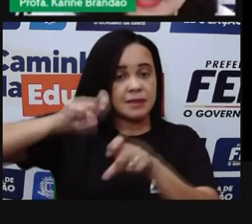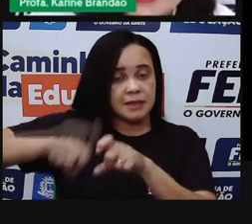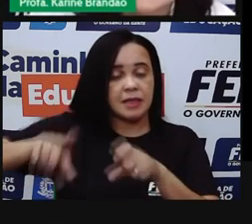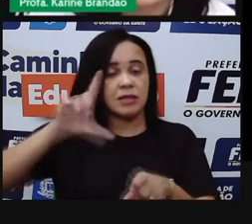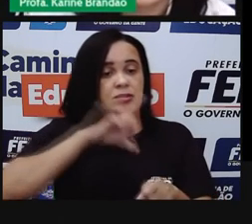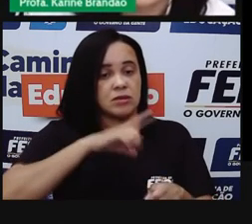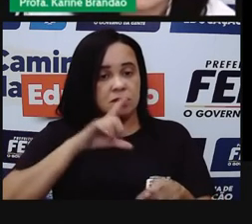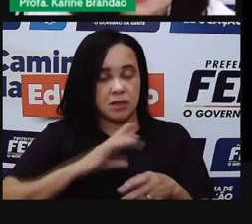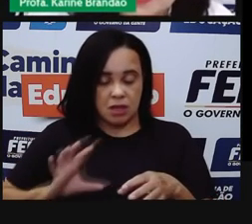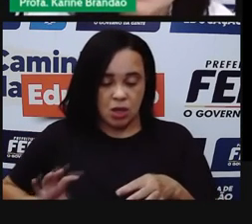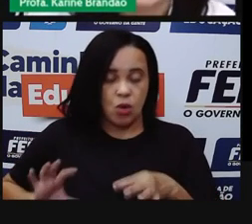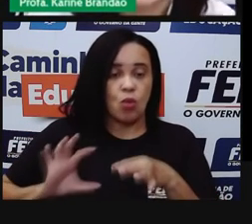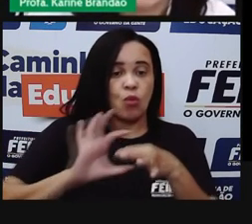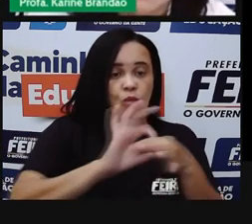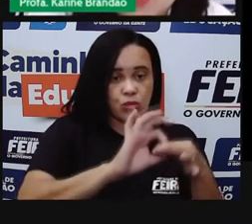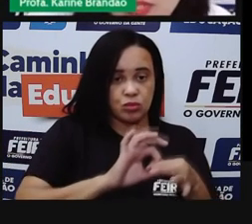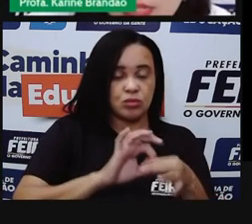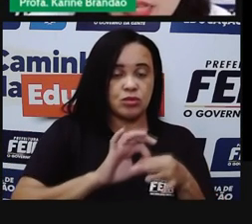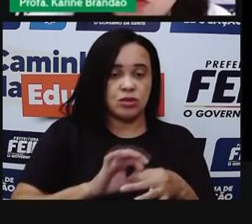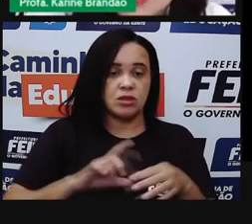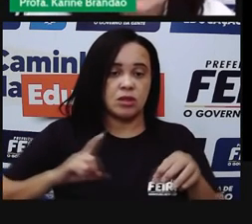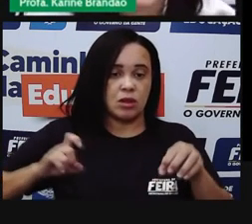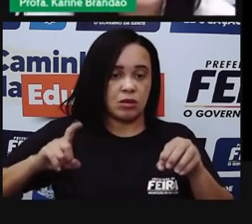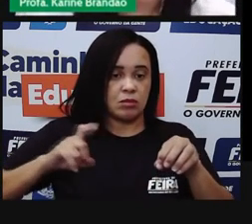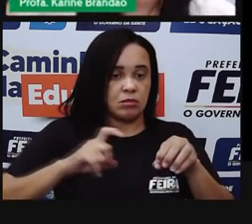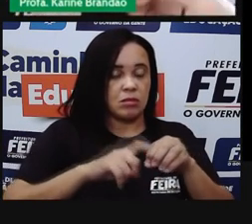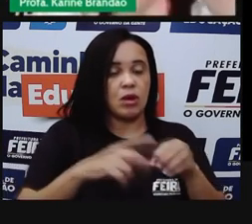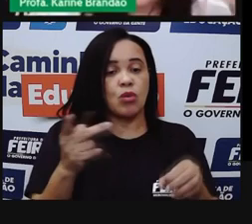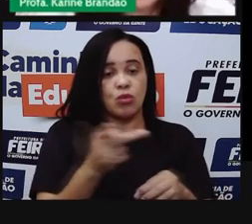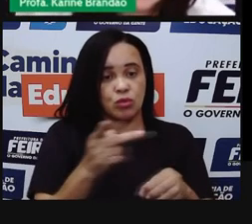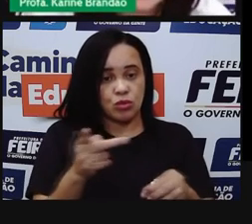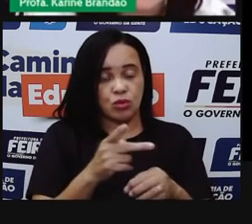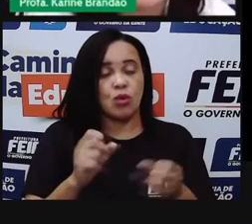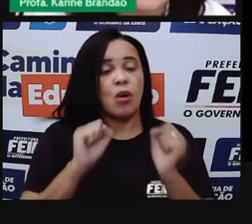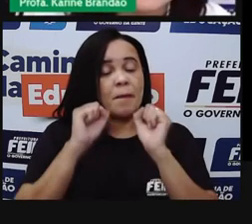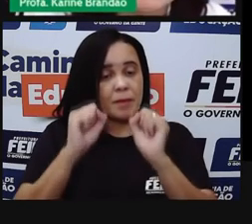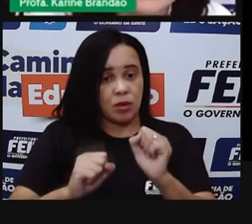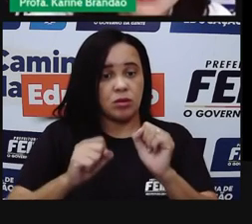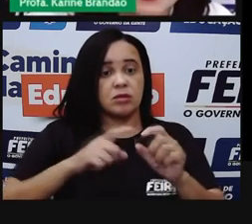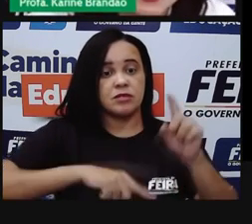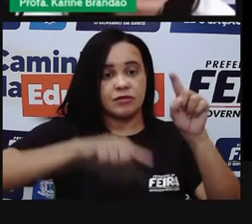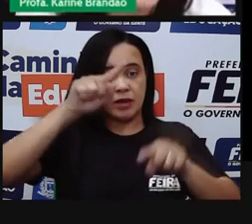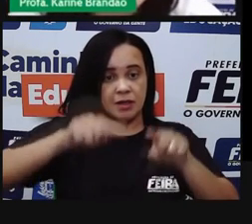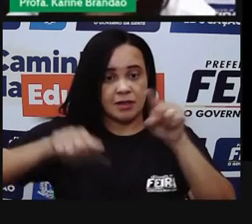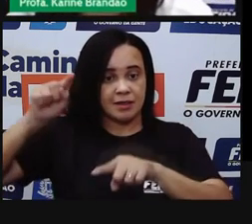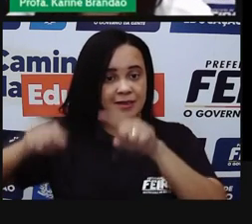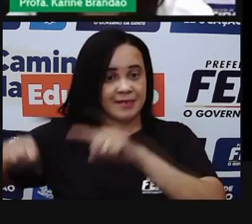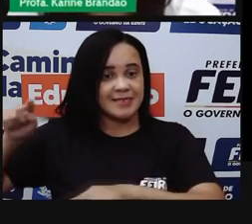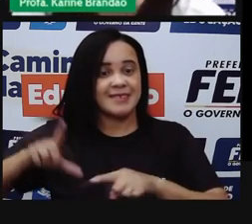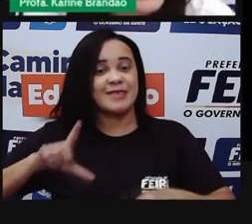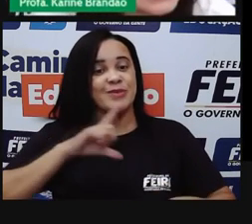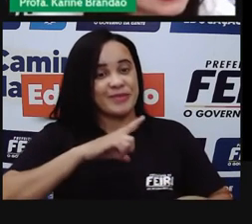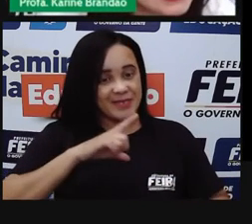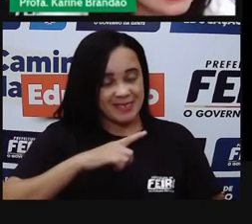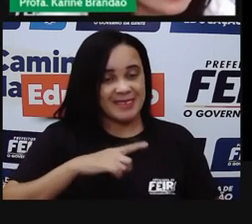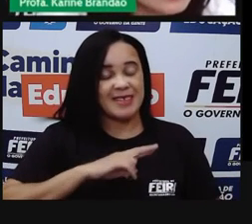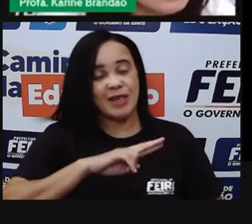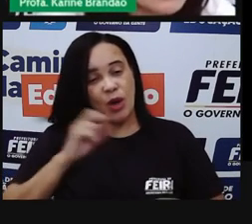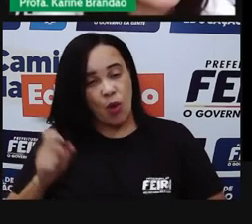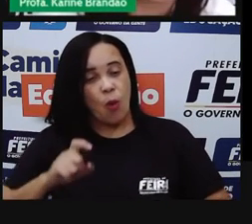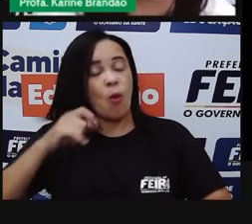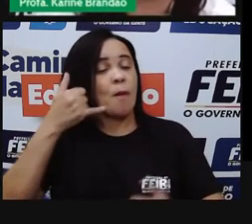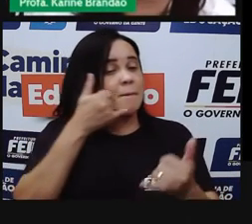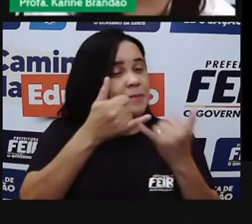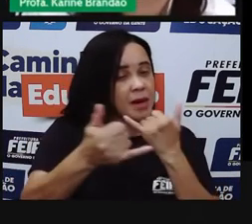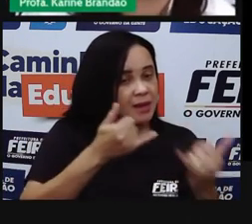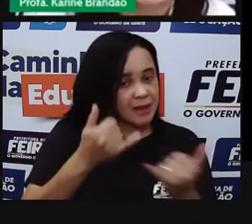de gametas, tem fecundação, gera variação, variabilidade. Eu sou semelhante, eu sou parecida com os